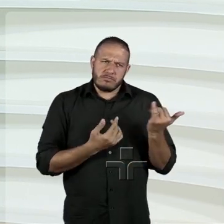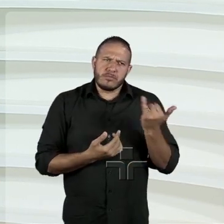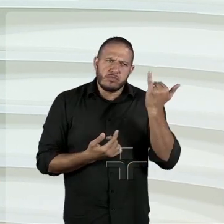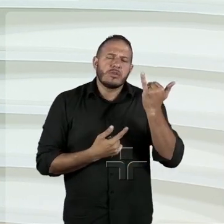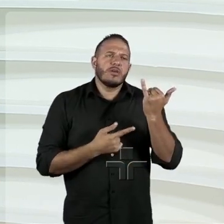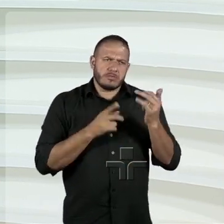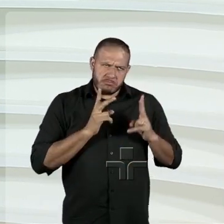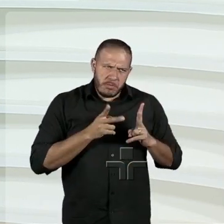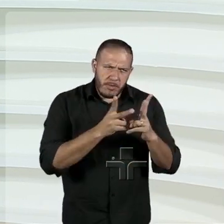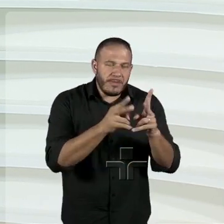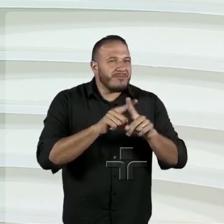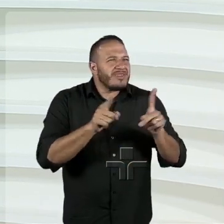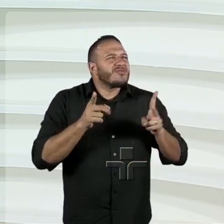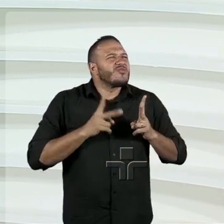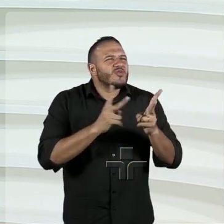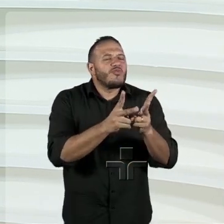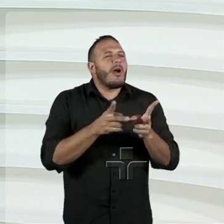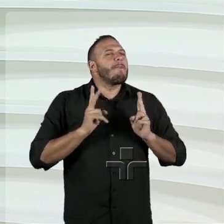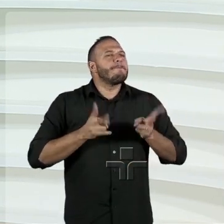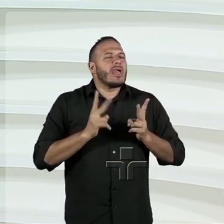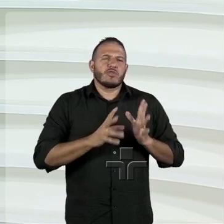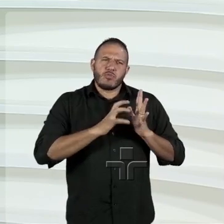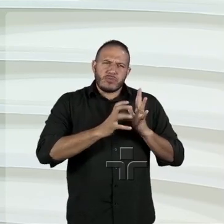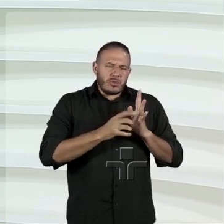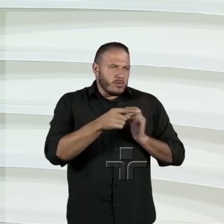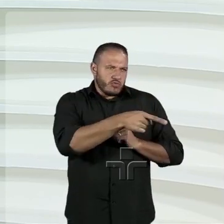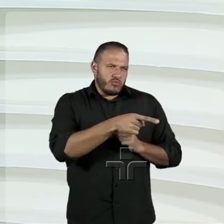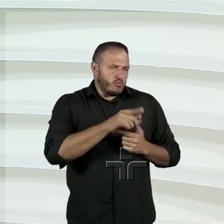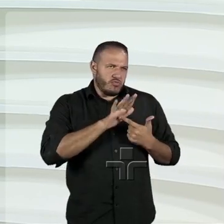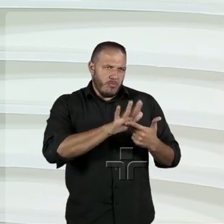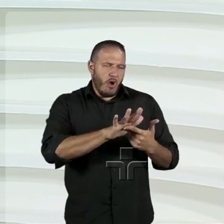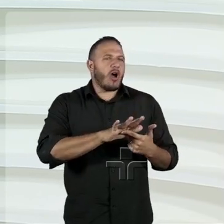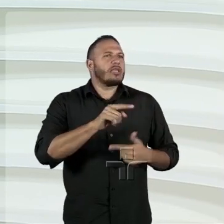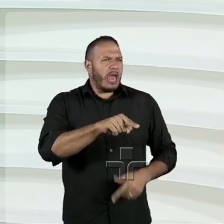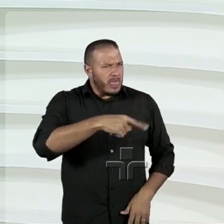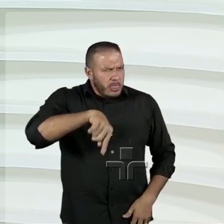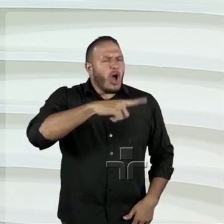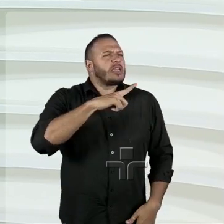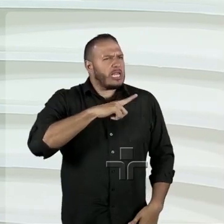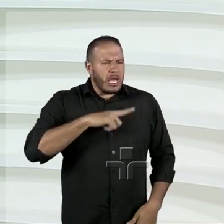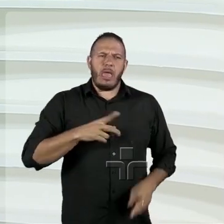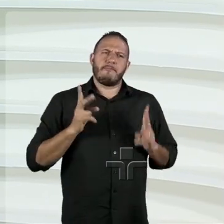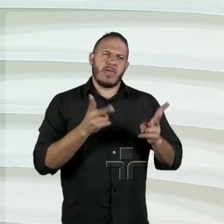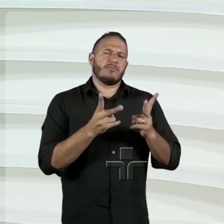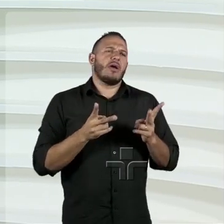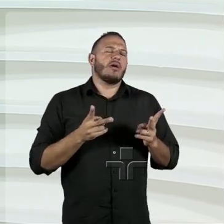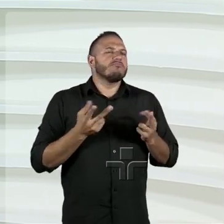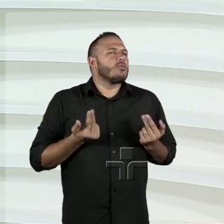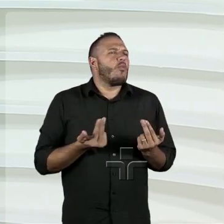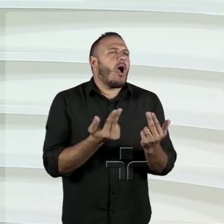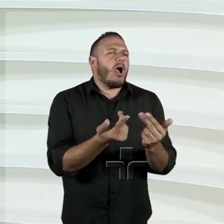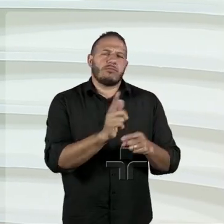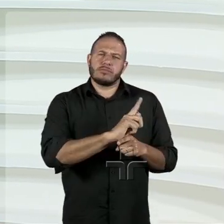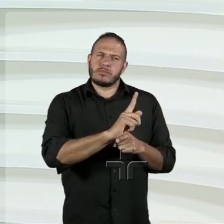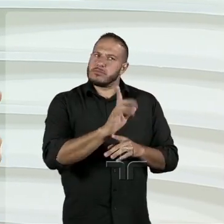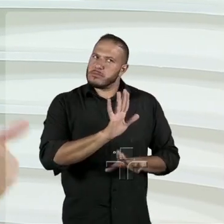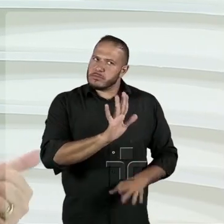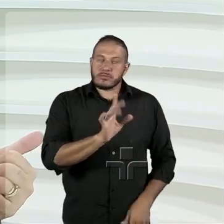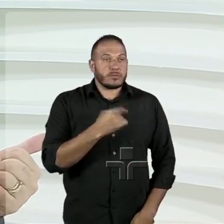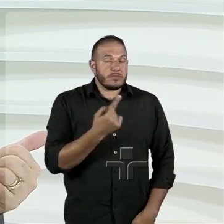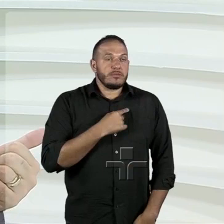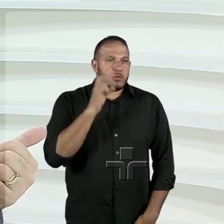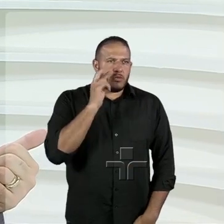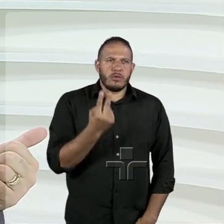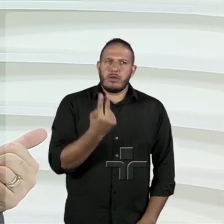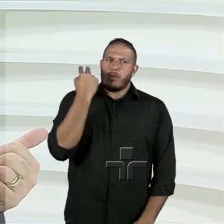fundamental, mas continuar com o mesmo partido no governo não significa que tenhamos a mesma continuidade de gestão. Nós estamos olhando para